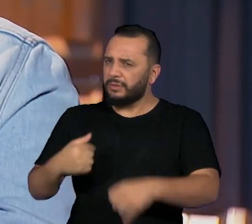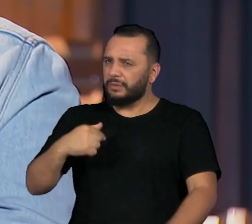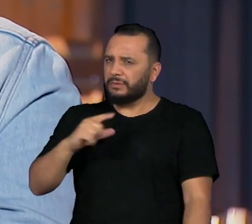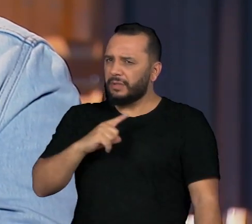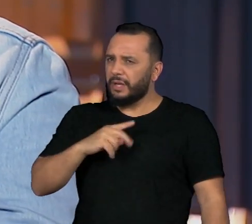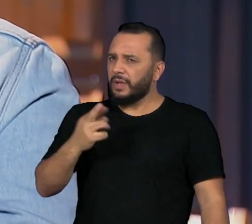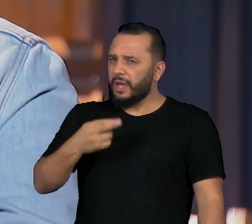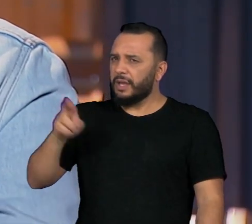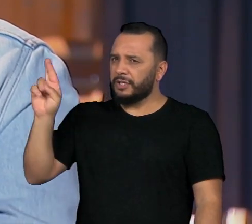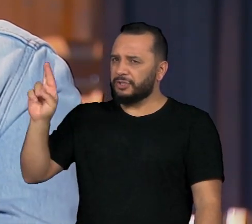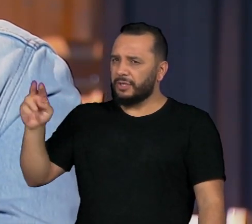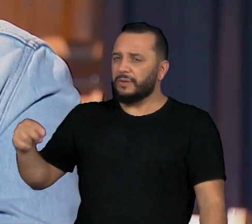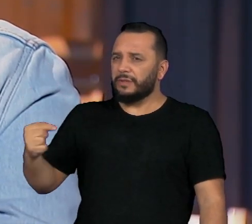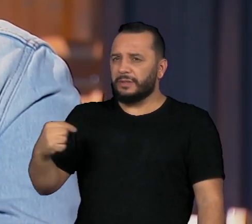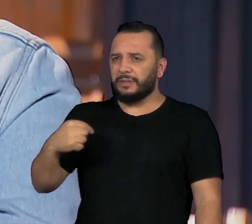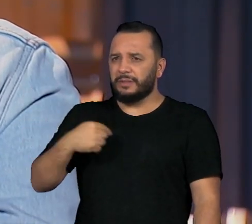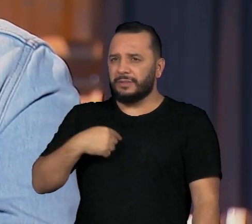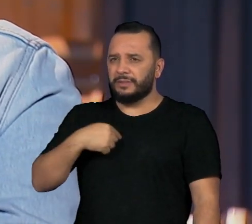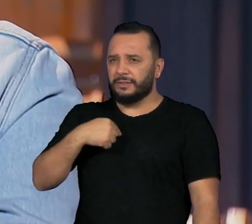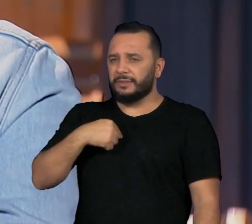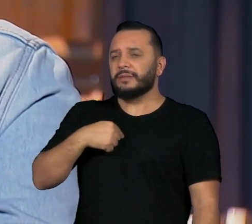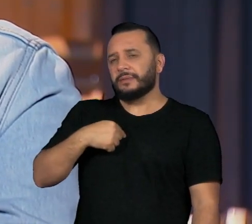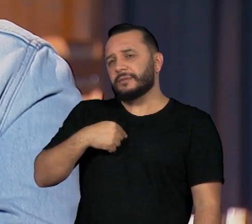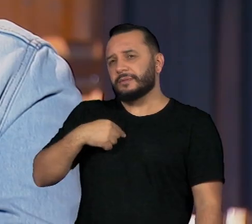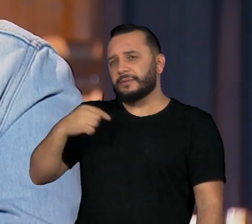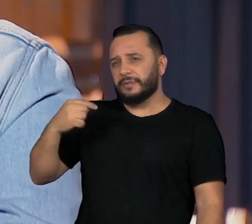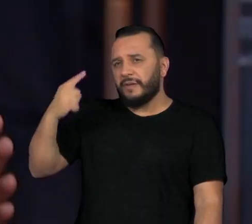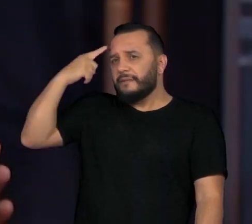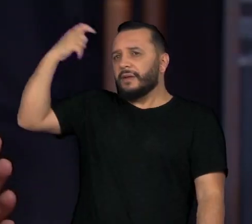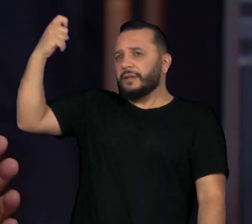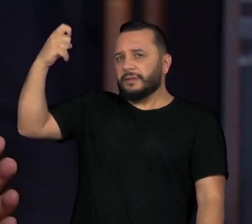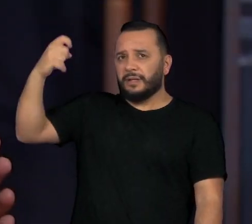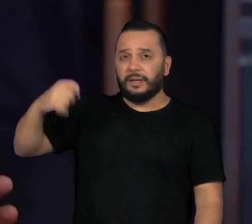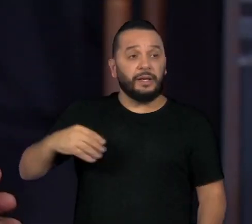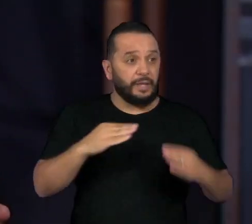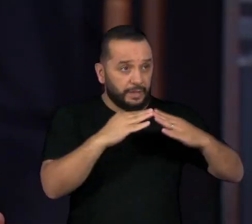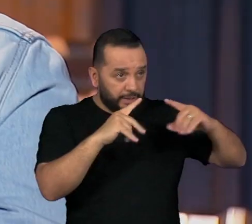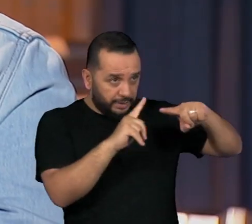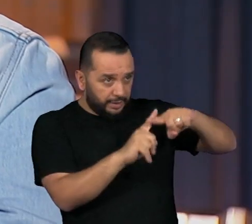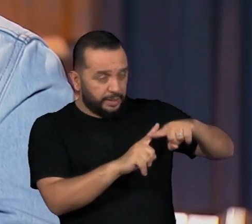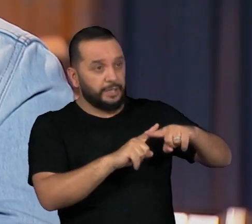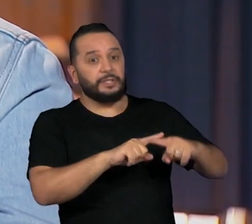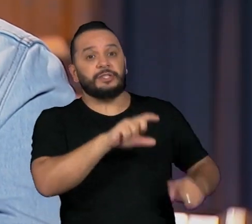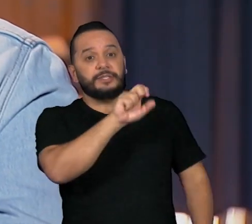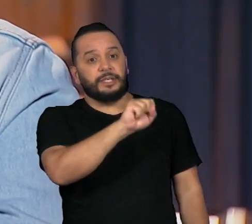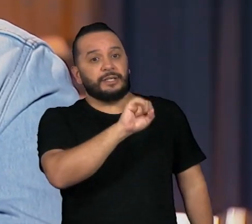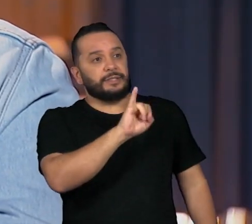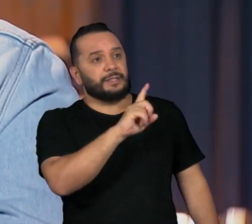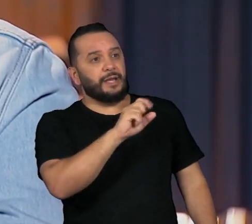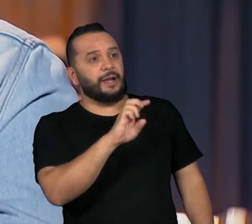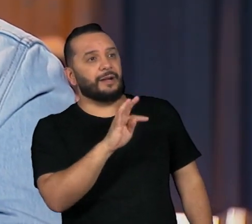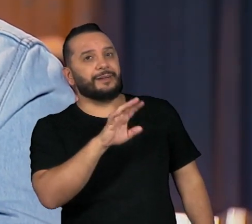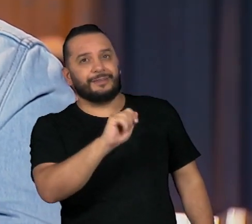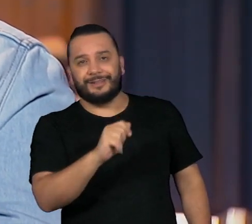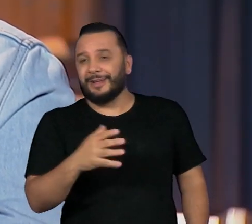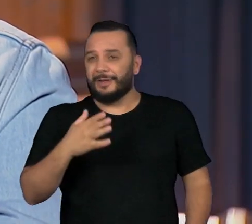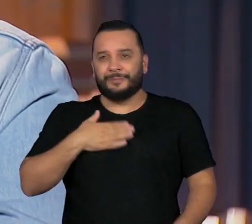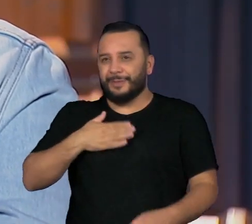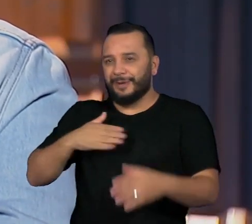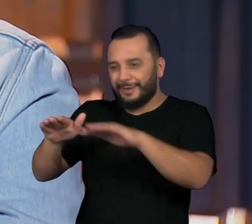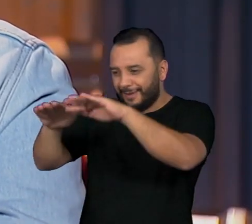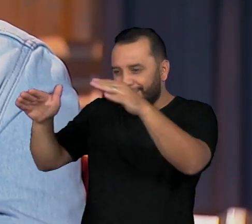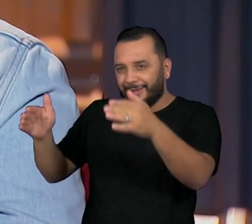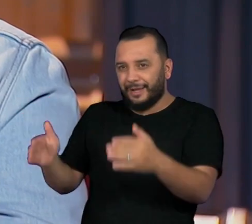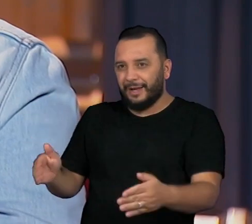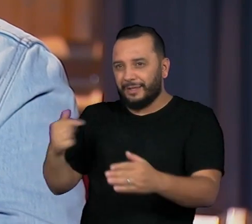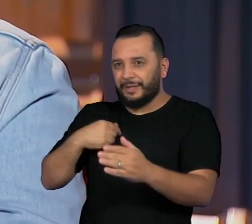religião que eu construí com os meus elementos. Ah, é? A Igreja Siddhartha Ribeiro? Meu altar. Meu altar que eu visito,